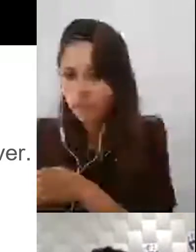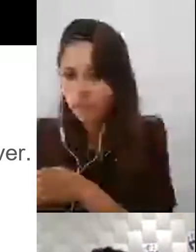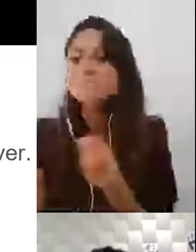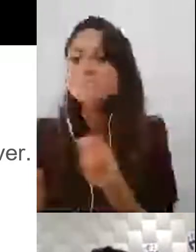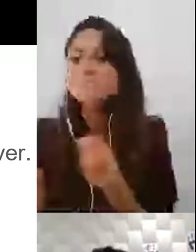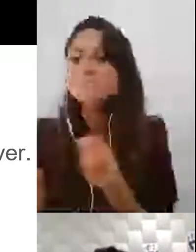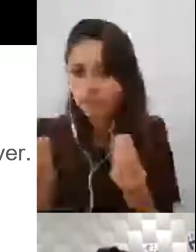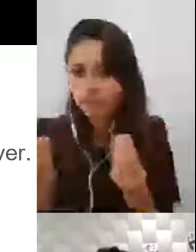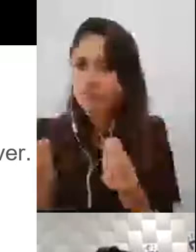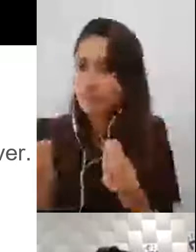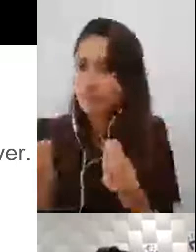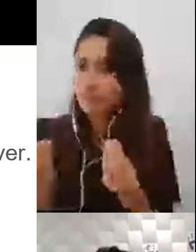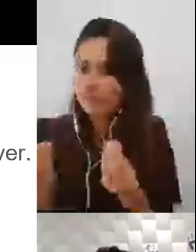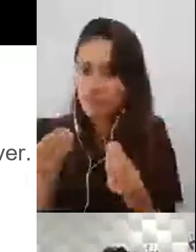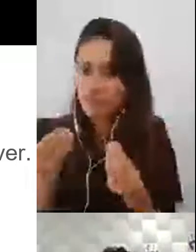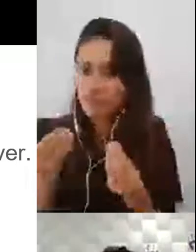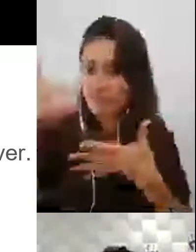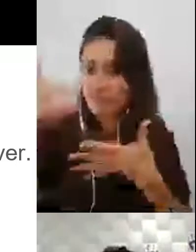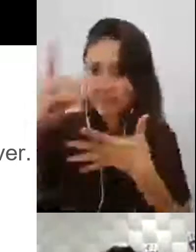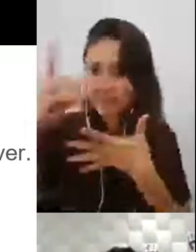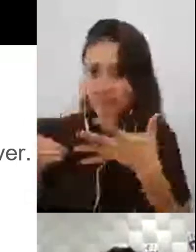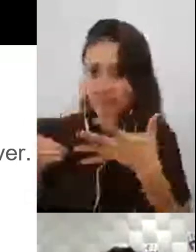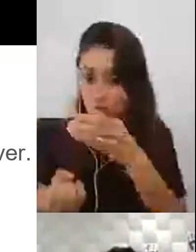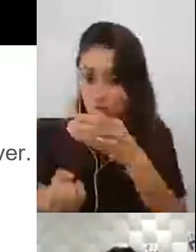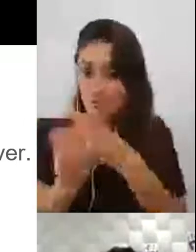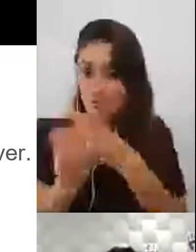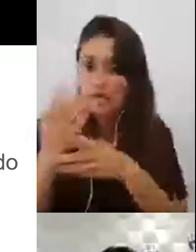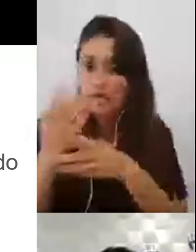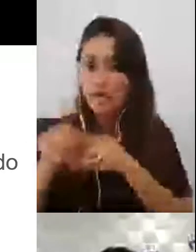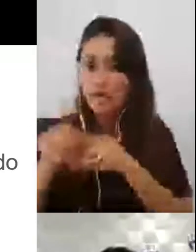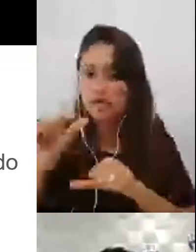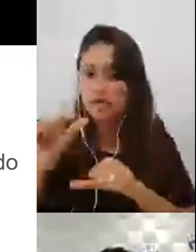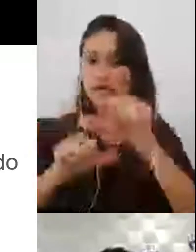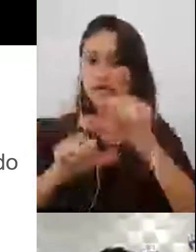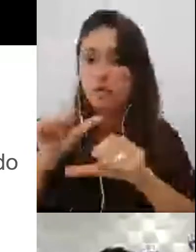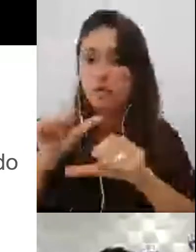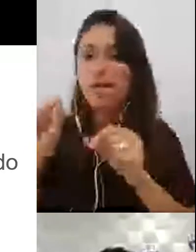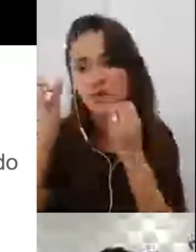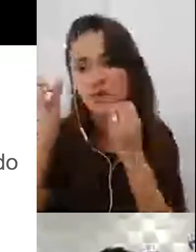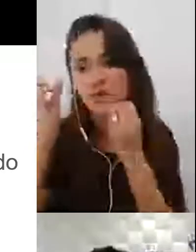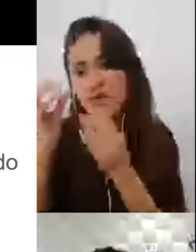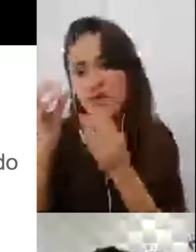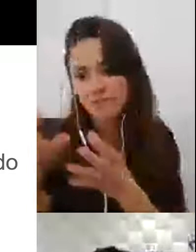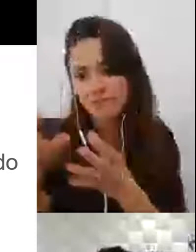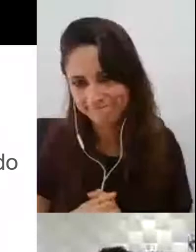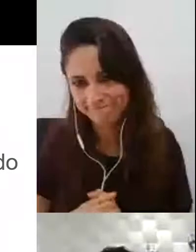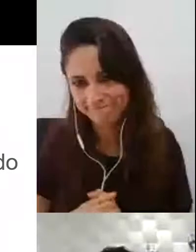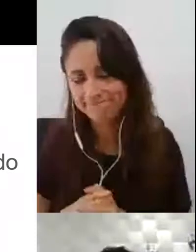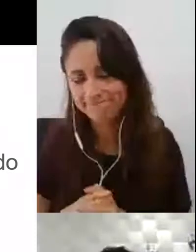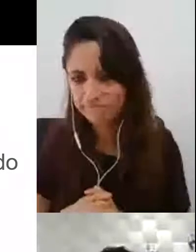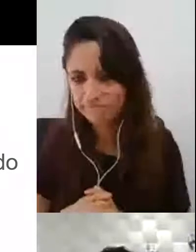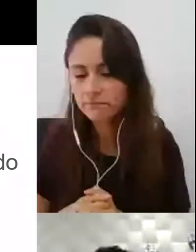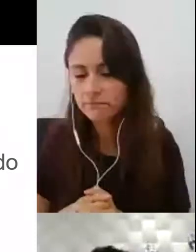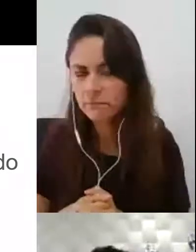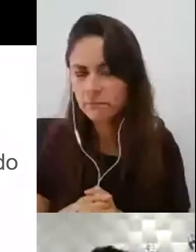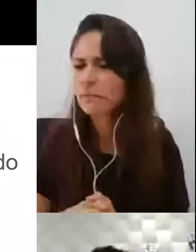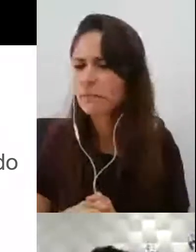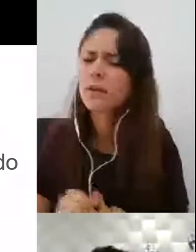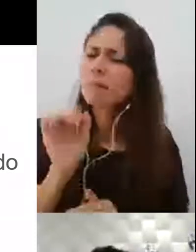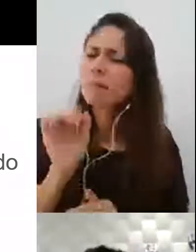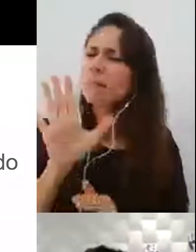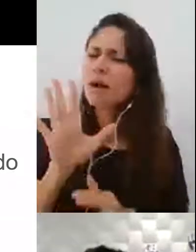dados sendo gerados e esses dados sendo transformados em informação. E para que isso, né? A motivação de todo esse conceito. Porque